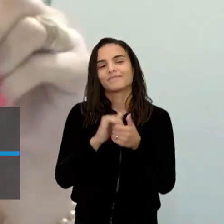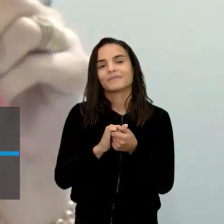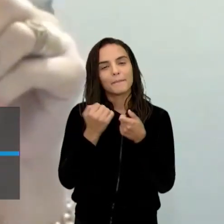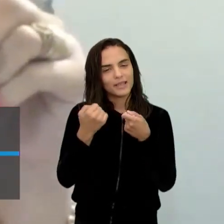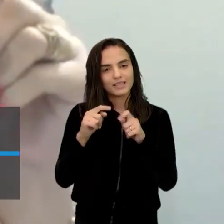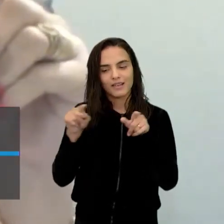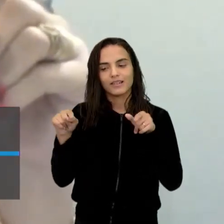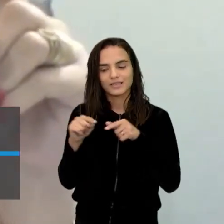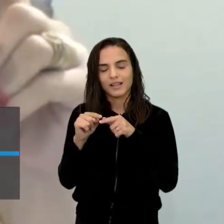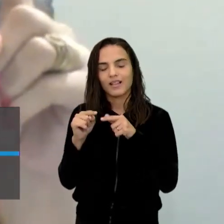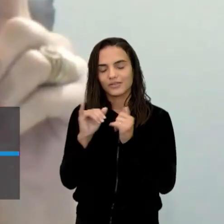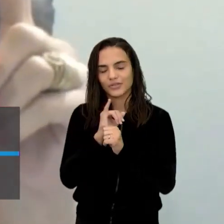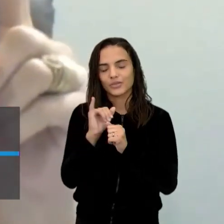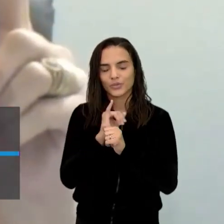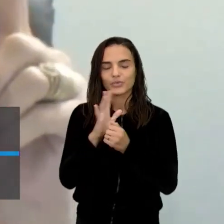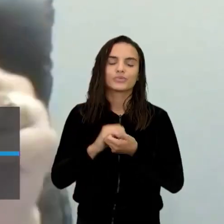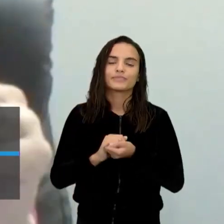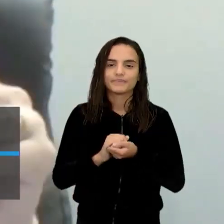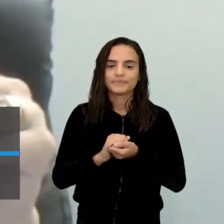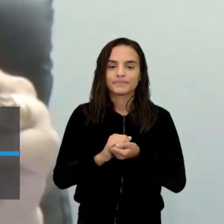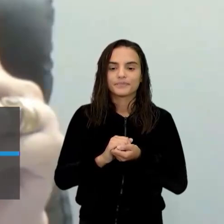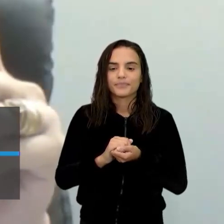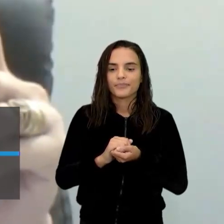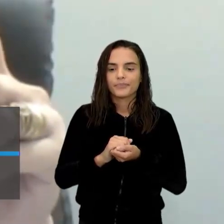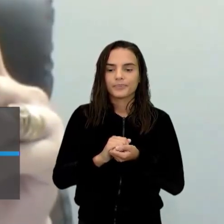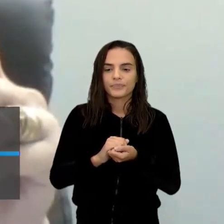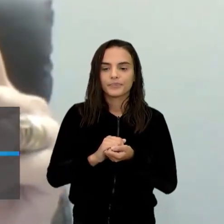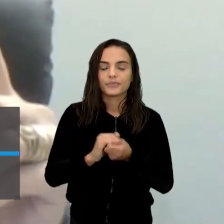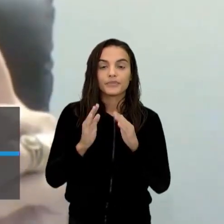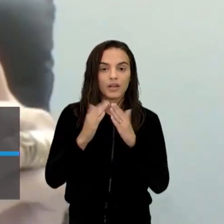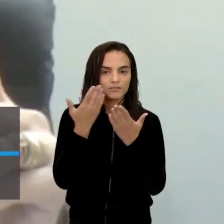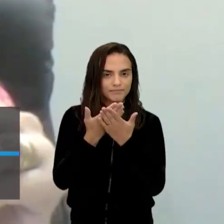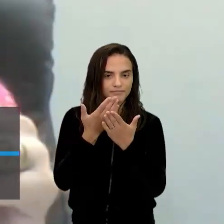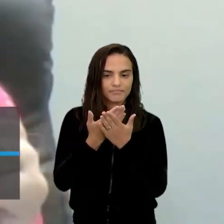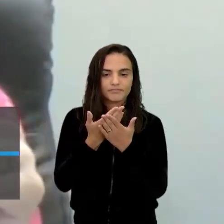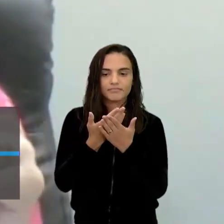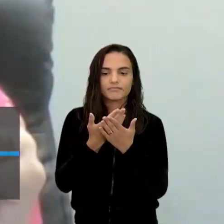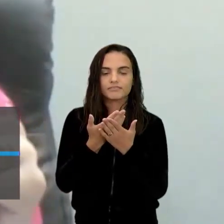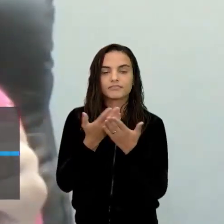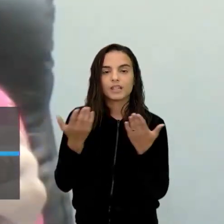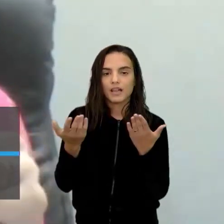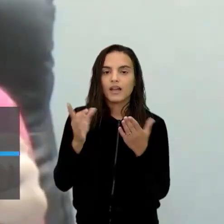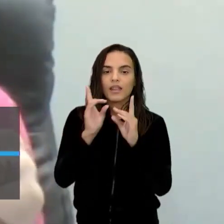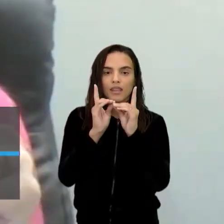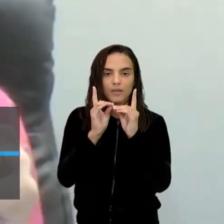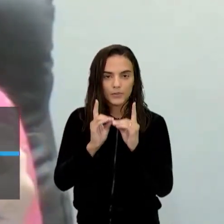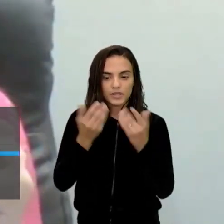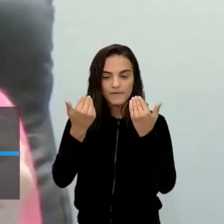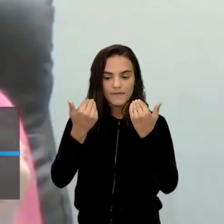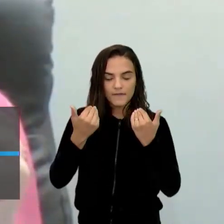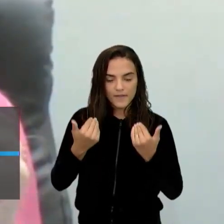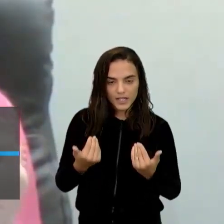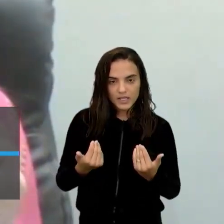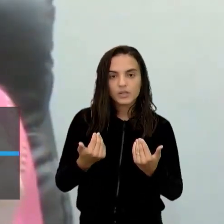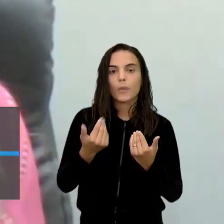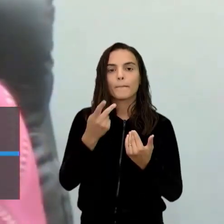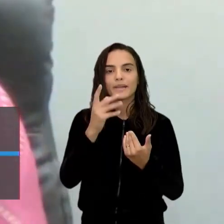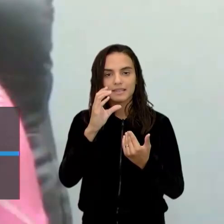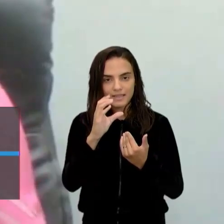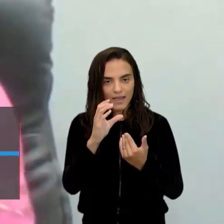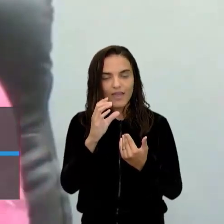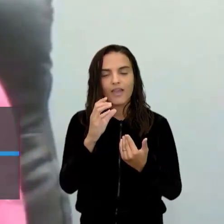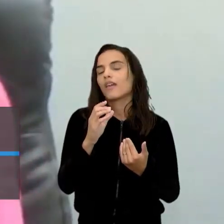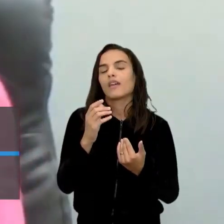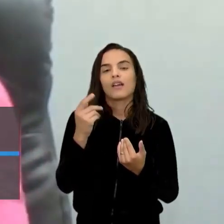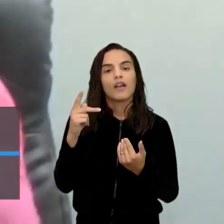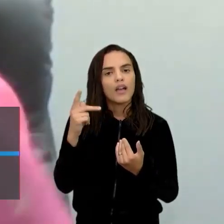de recursos. Então, se o meu aluno está matriculado na escola tal, é deficiente físico, é PC,